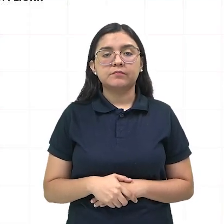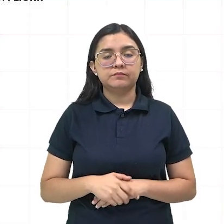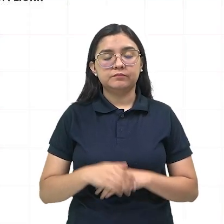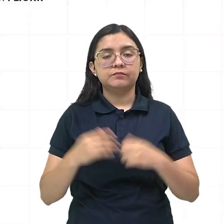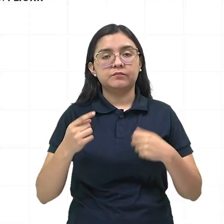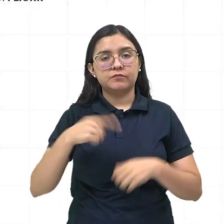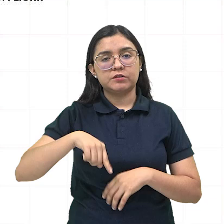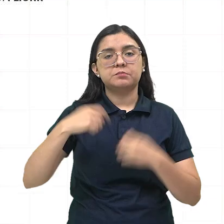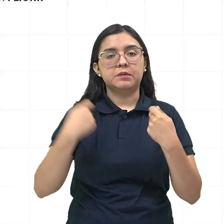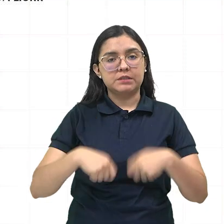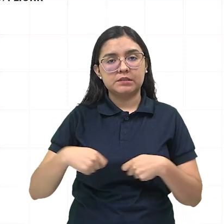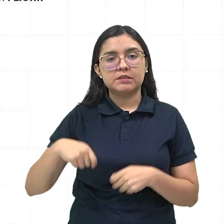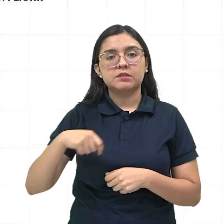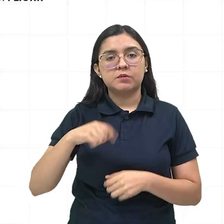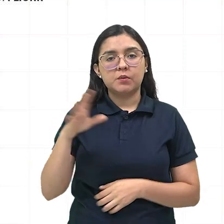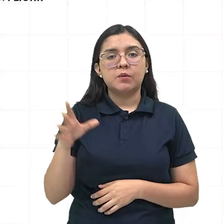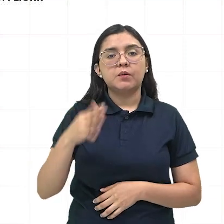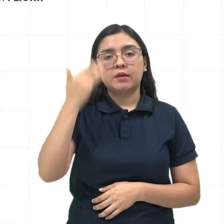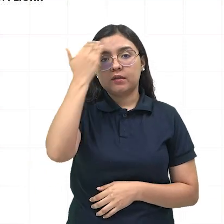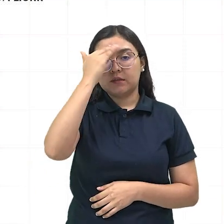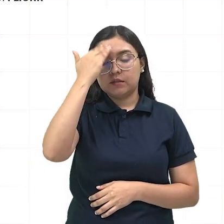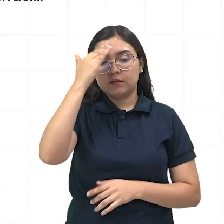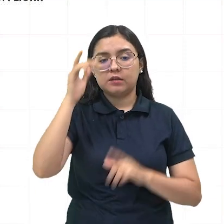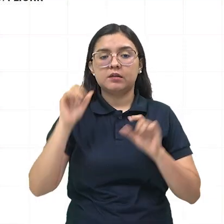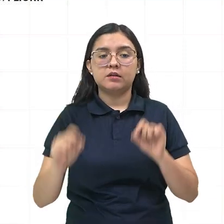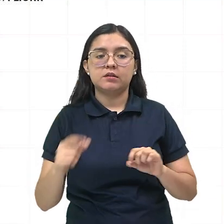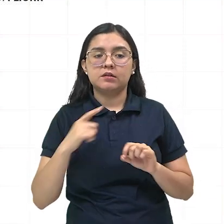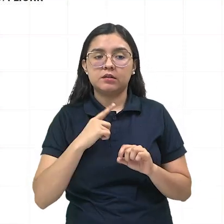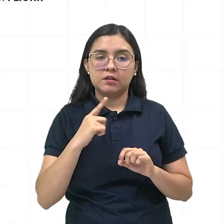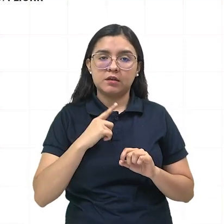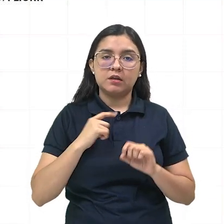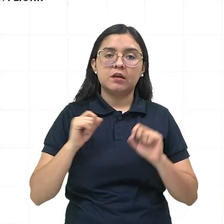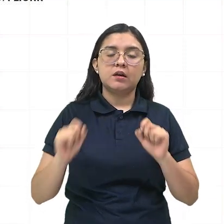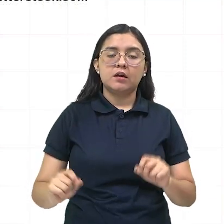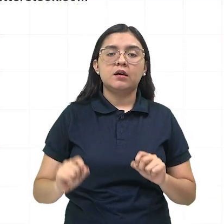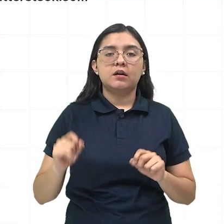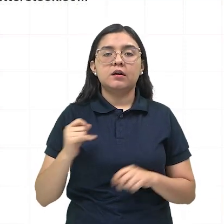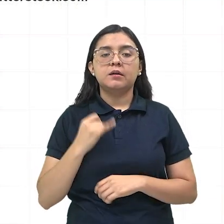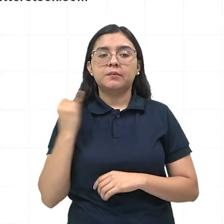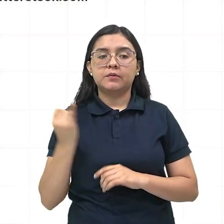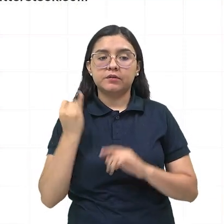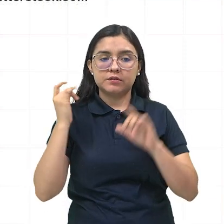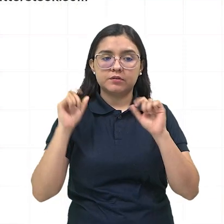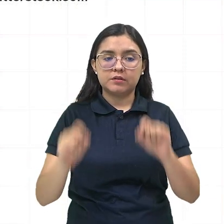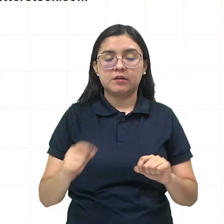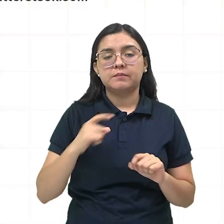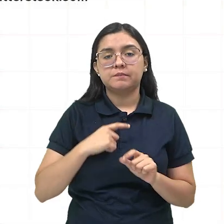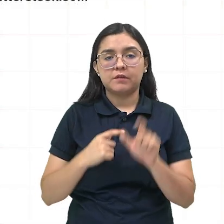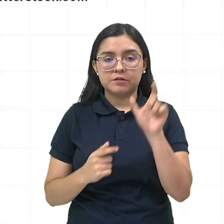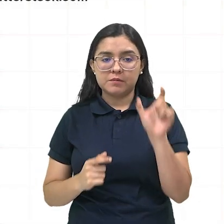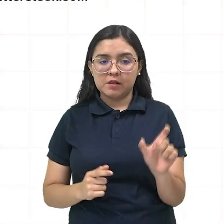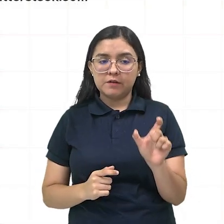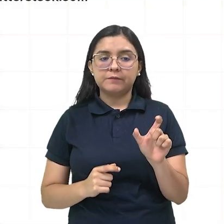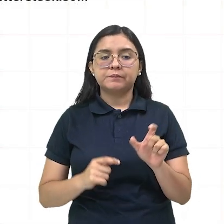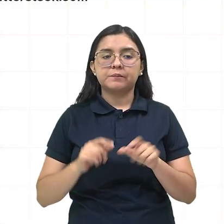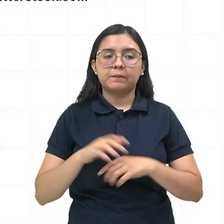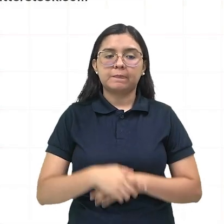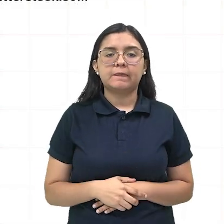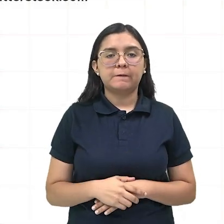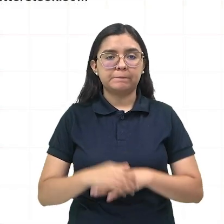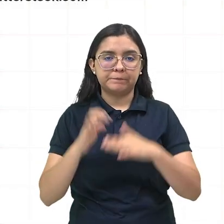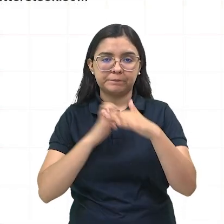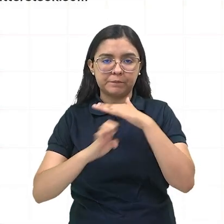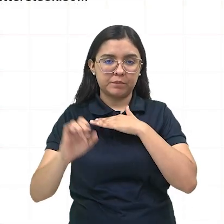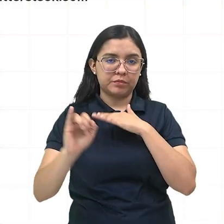cabeça de vocês, é a diferença entre os termos emigrante e imigrante. pessoal. Essa é uma informação